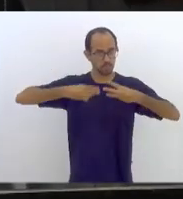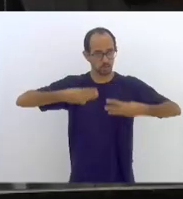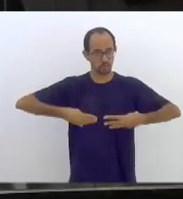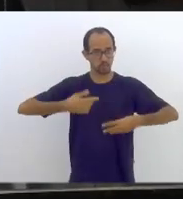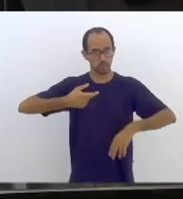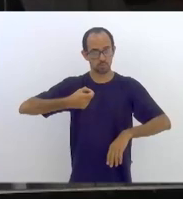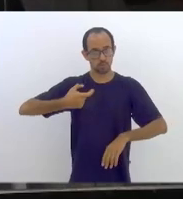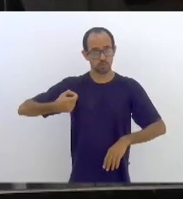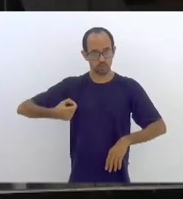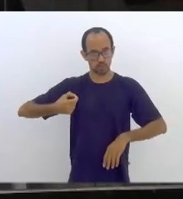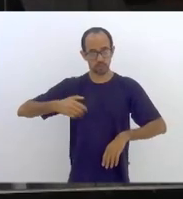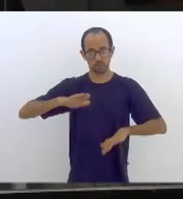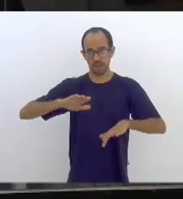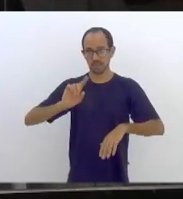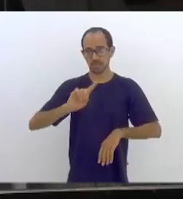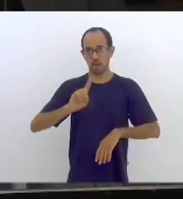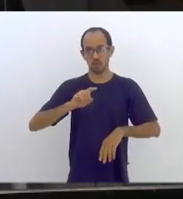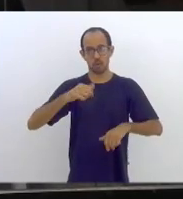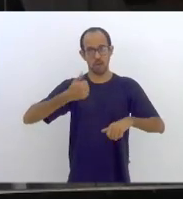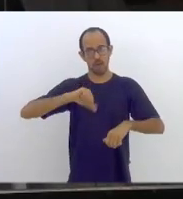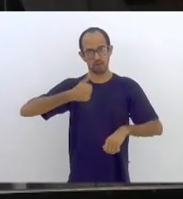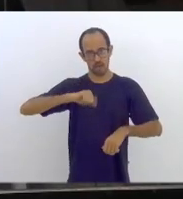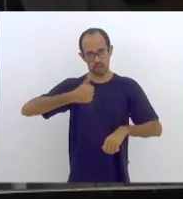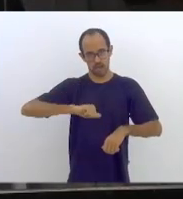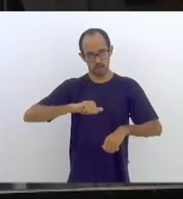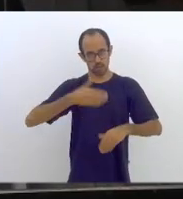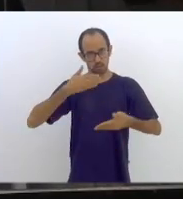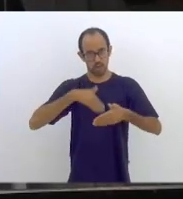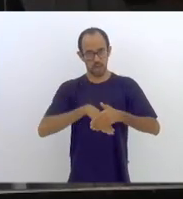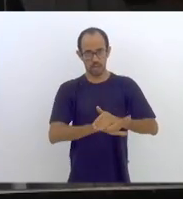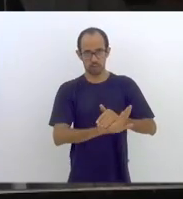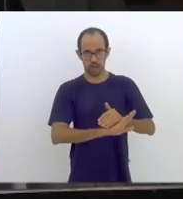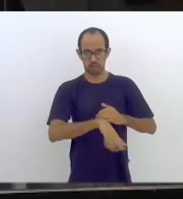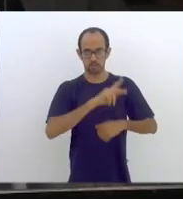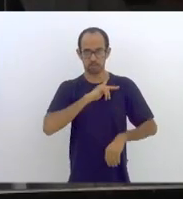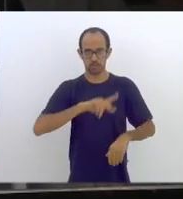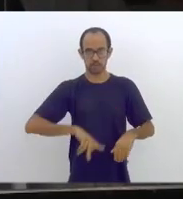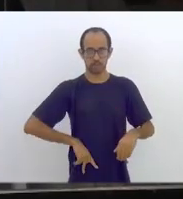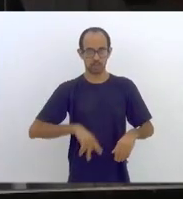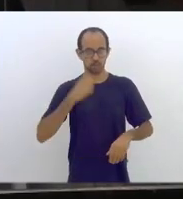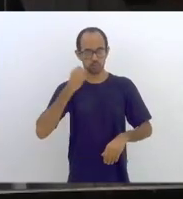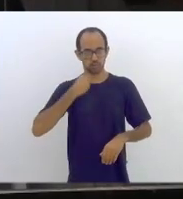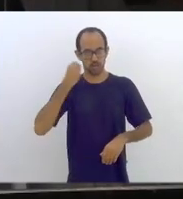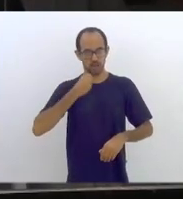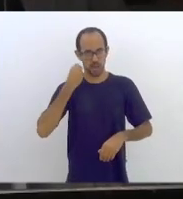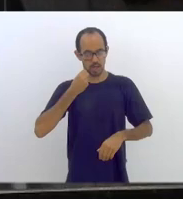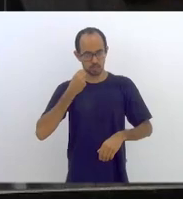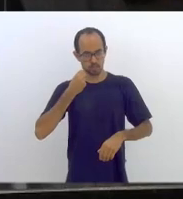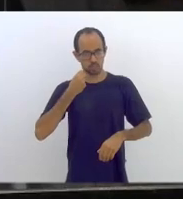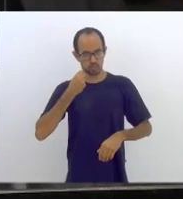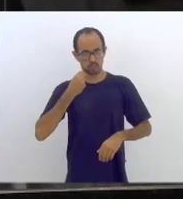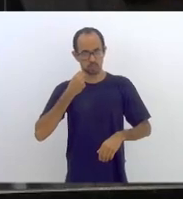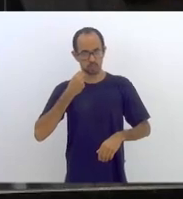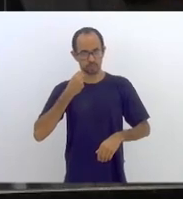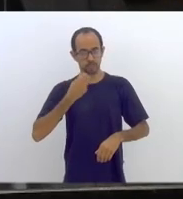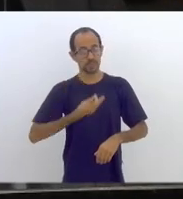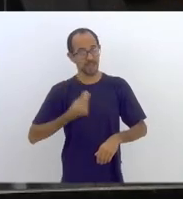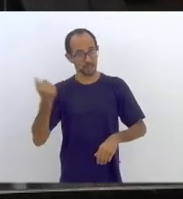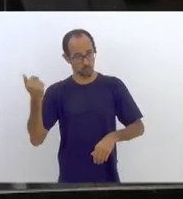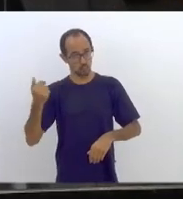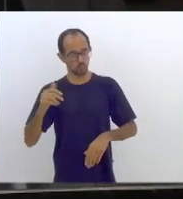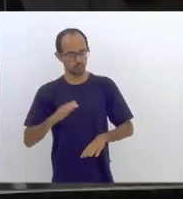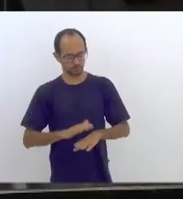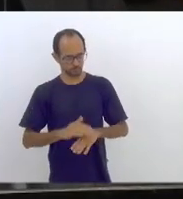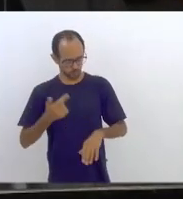ele não foi analisado foi arquivado pelo presidente do senado que saiu outros